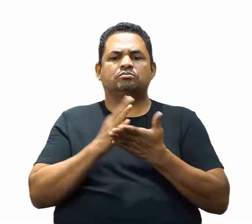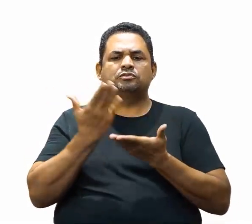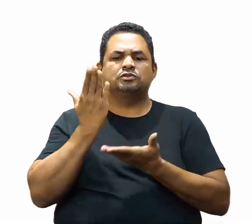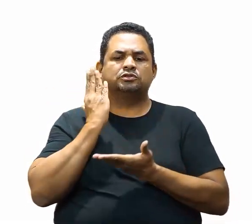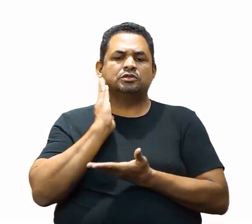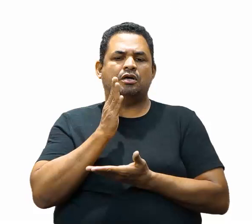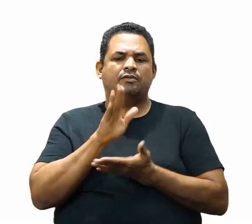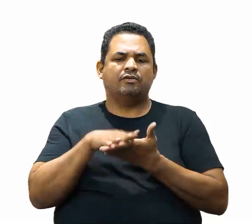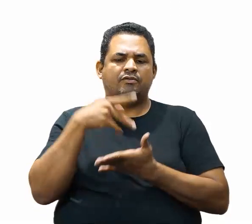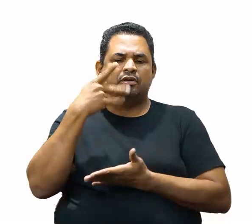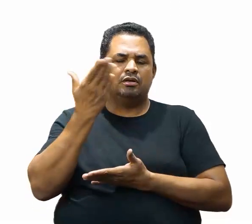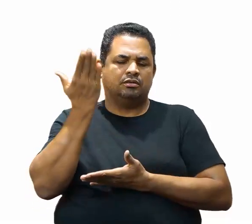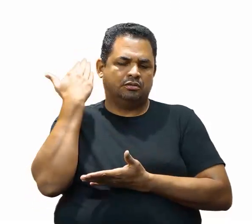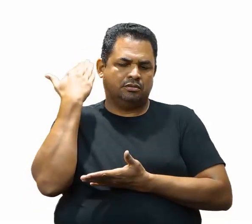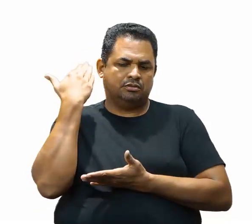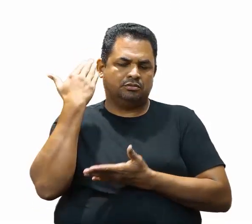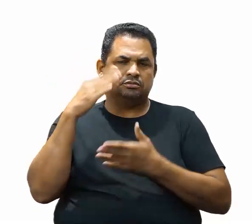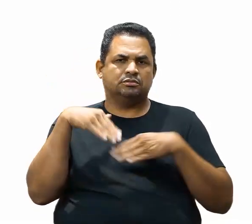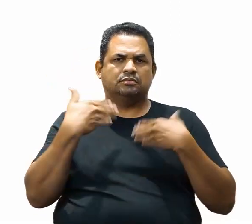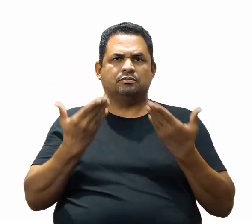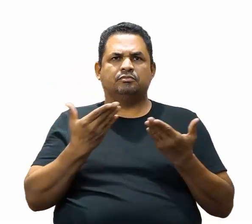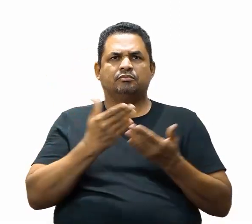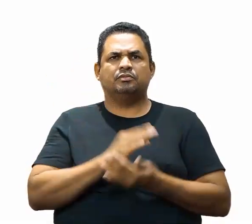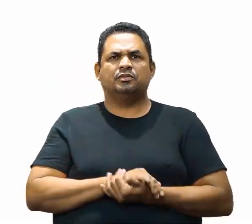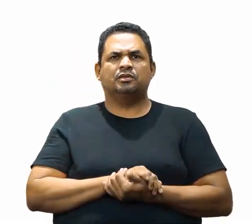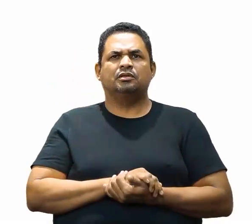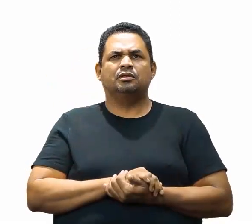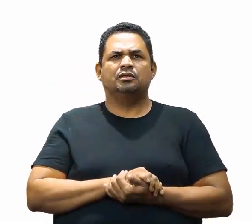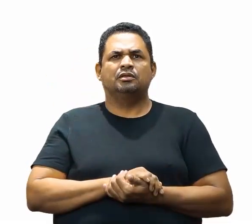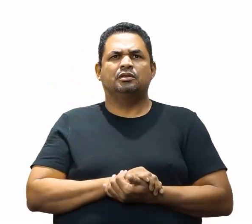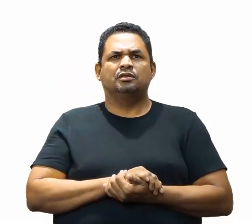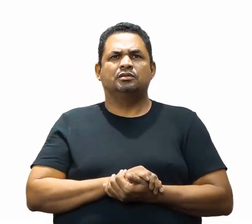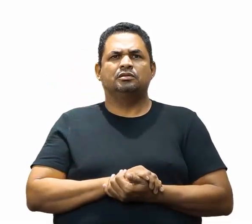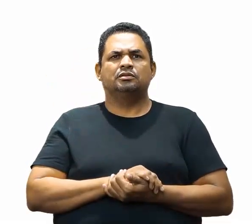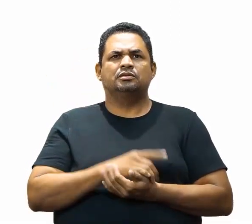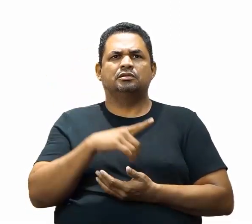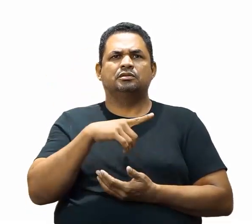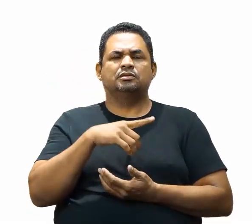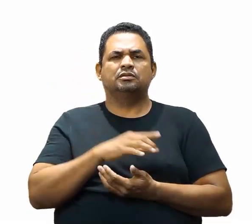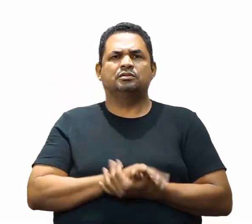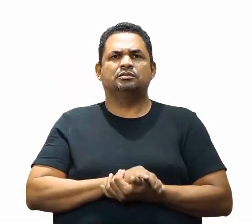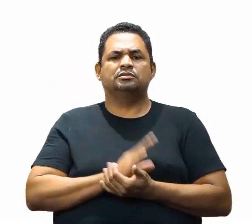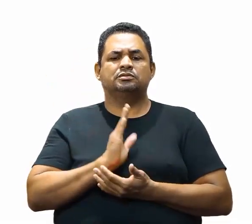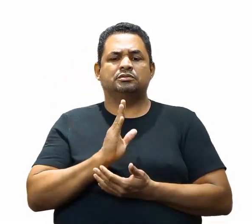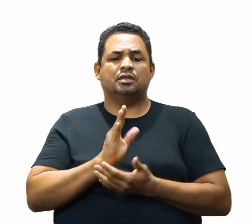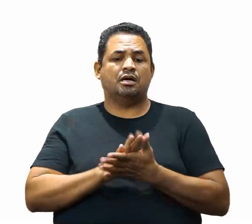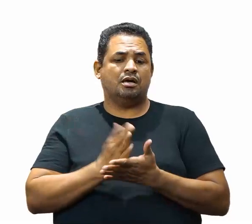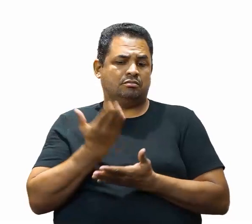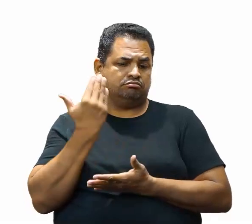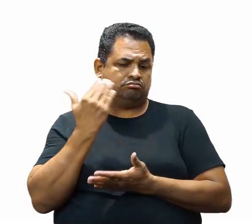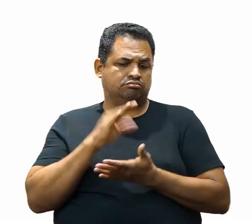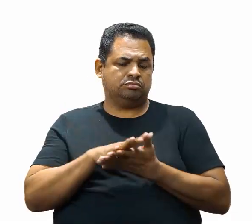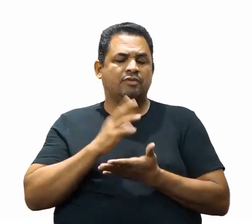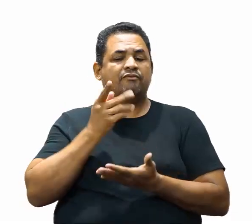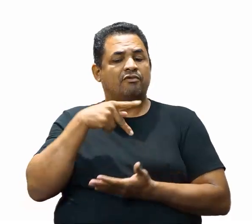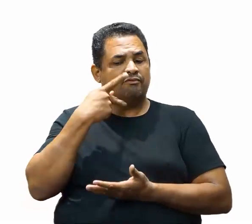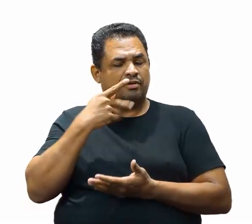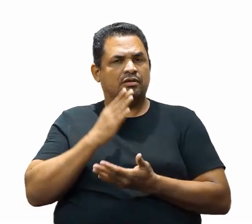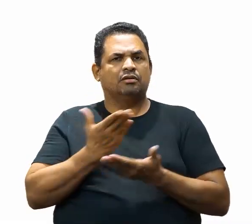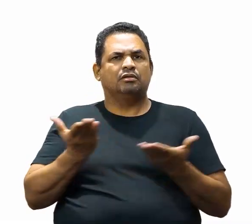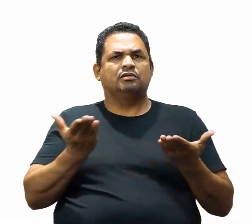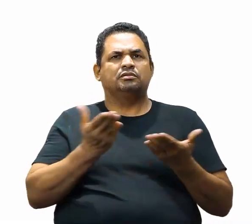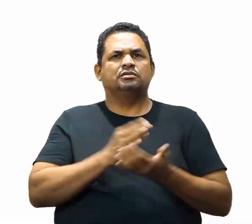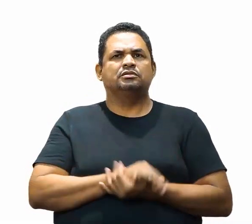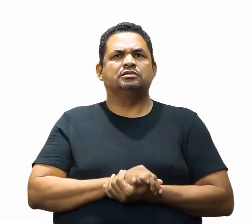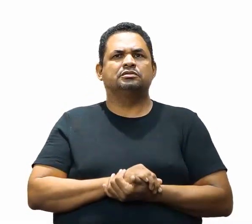dito anteriormente. Então, os determinantes, há uma relação, eles já foram ditos, eles já foram falados, eles estão